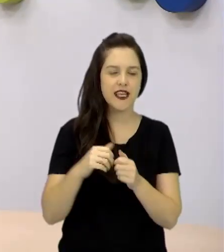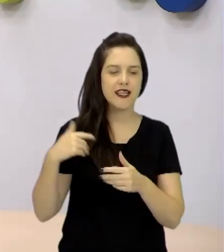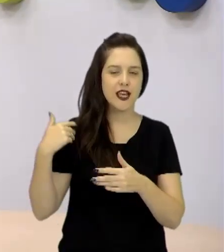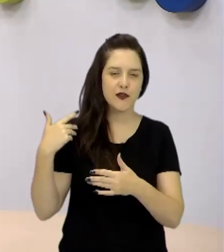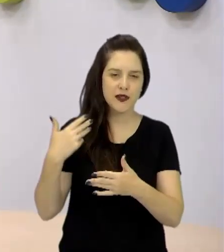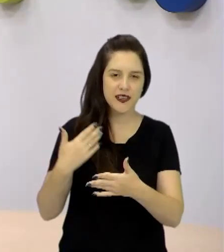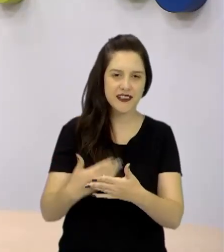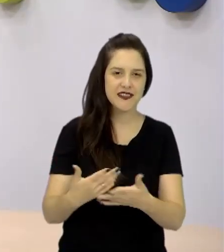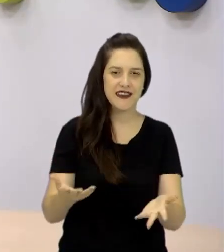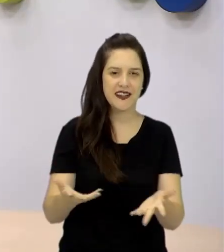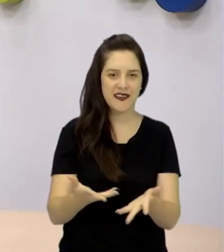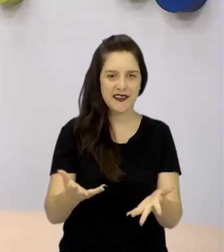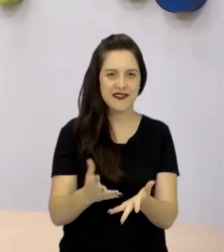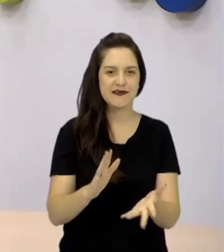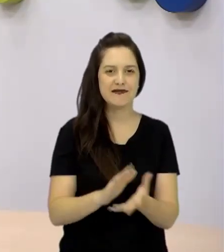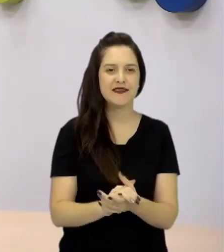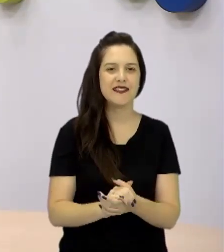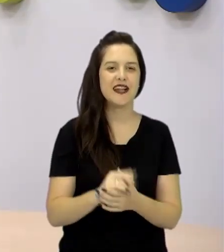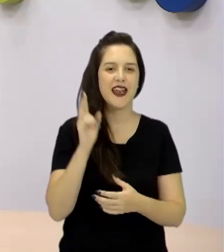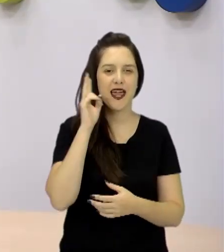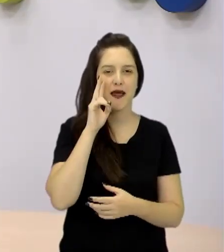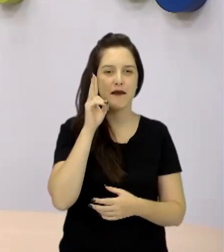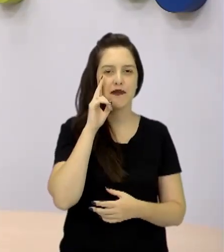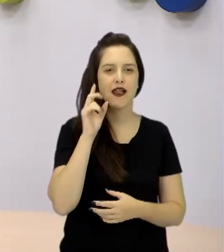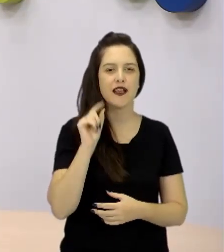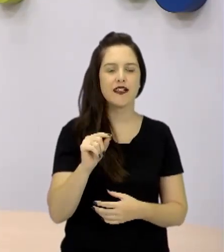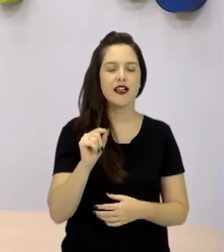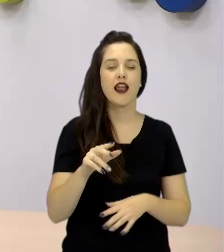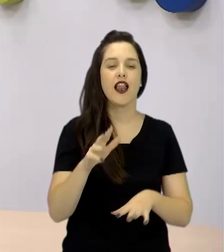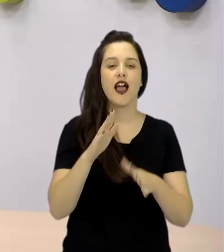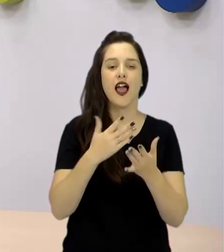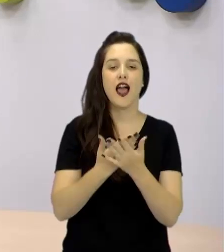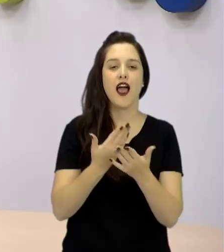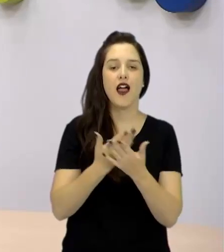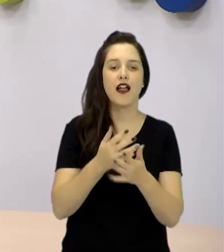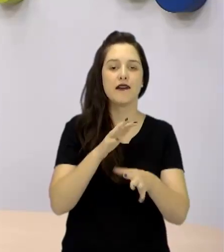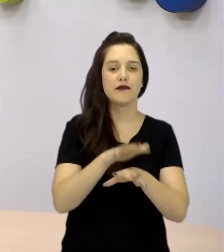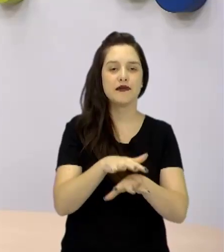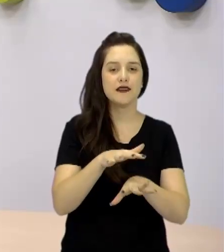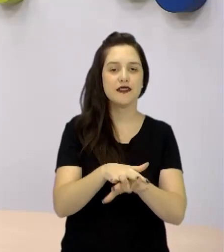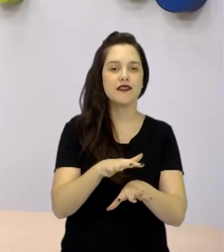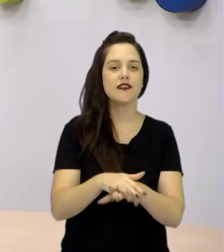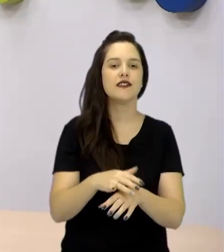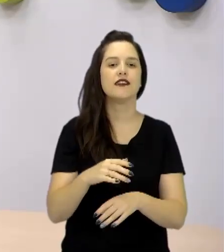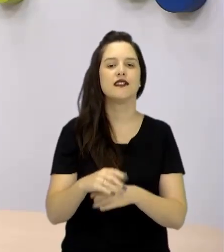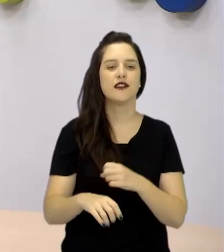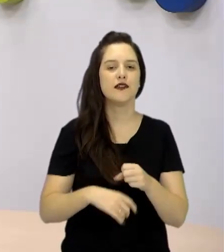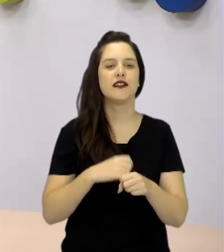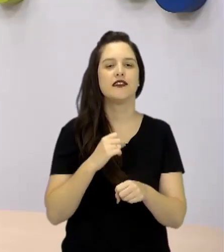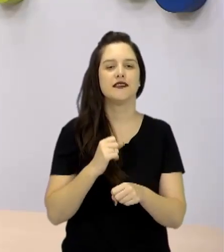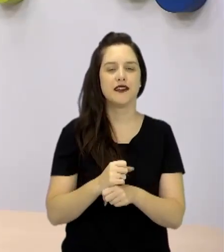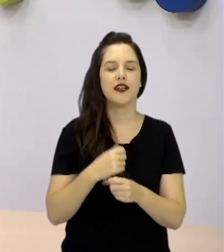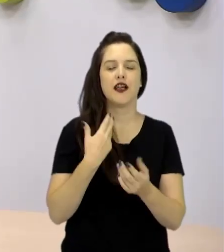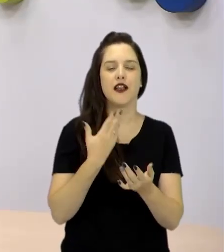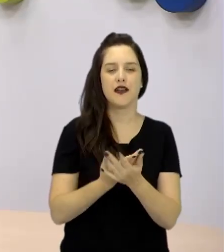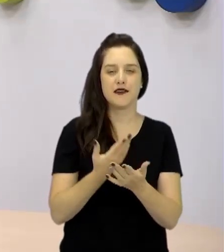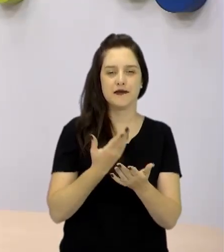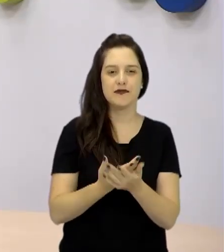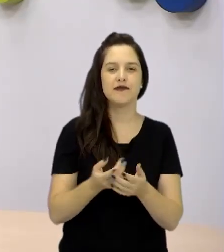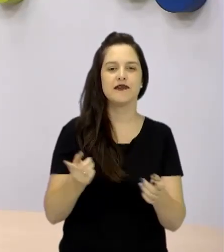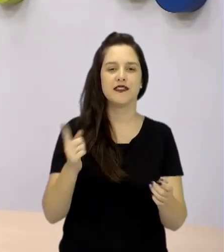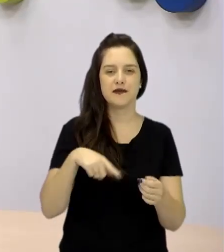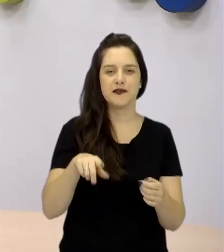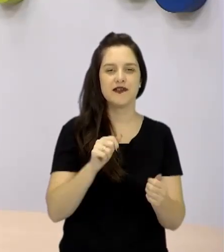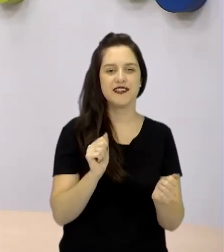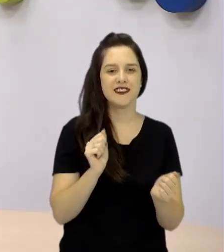inclusive, tá bem? Sejam todos muito bem-vindos aqui à aula de matemática do 9º ano. De vez em quando eu pingo aí também para dar umas aulas de matemática para vocês